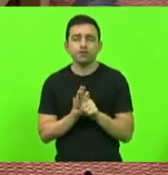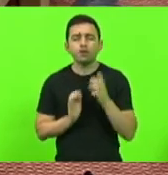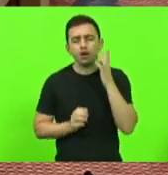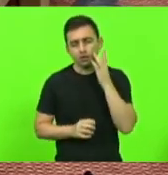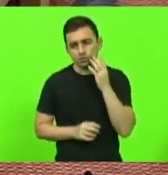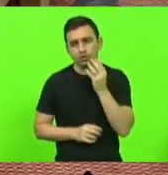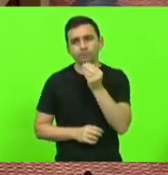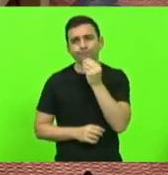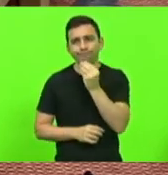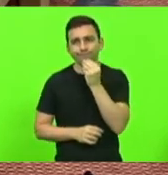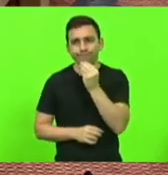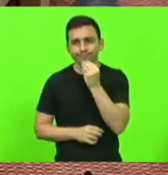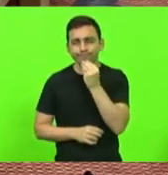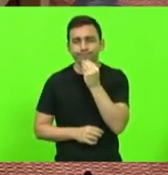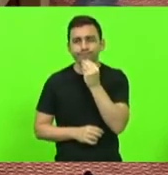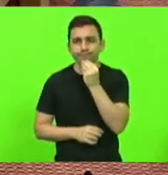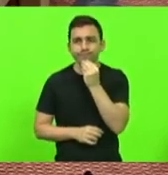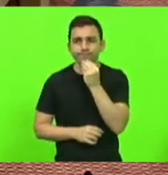obviamente,